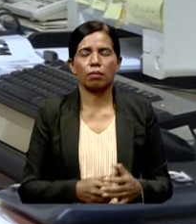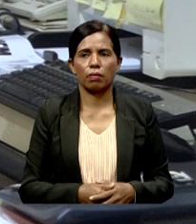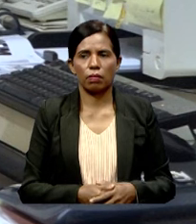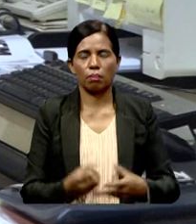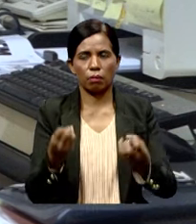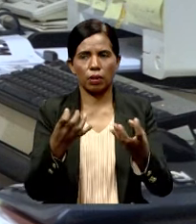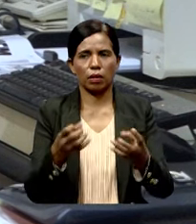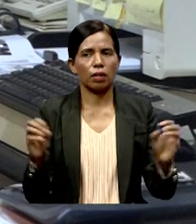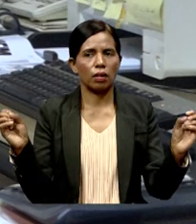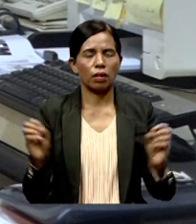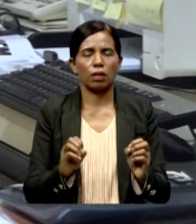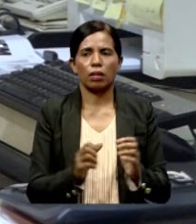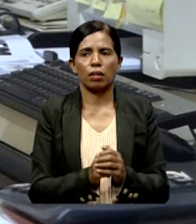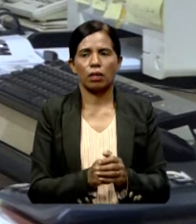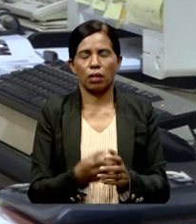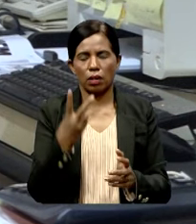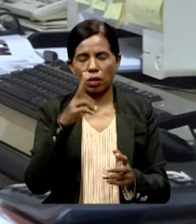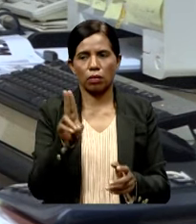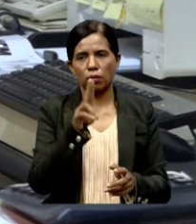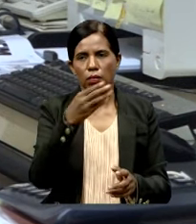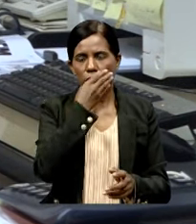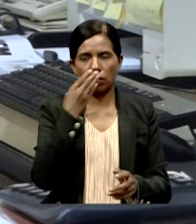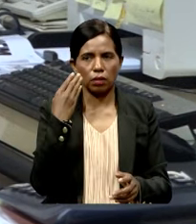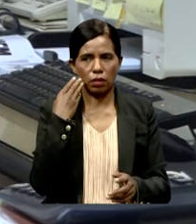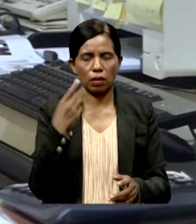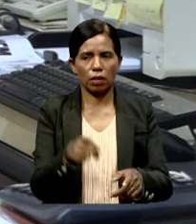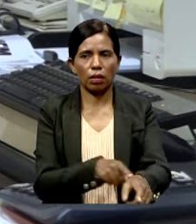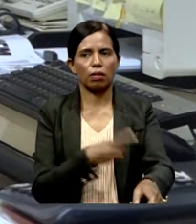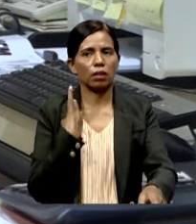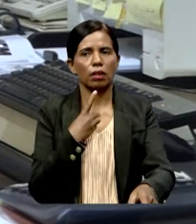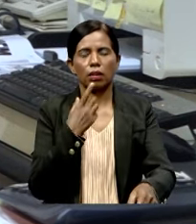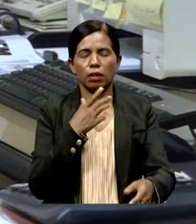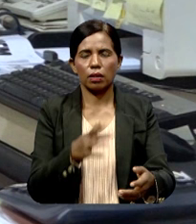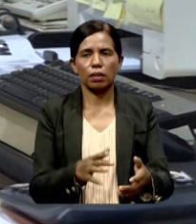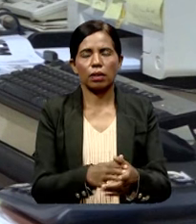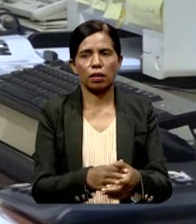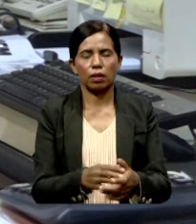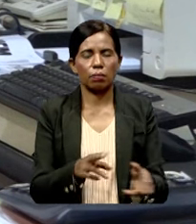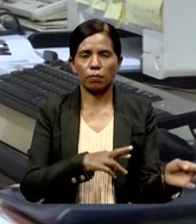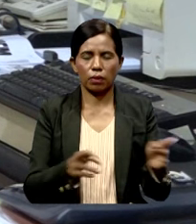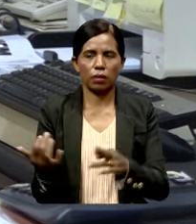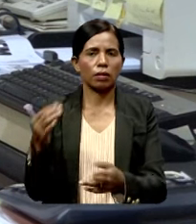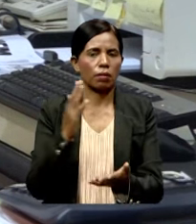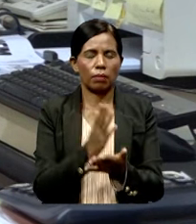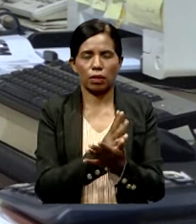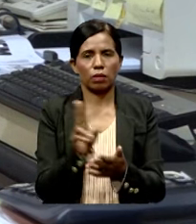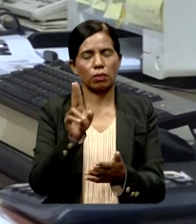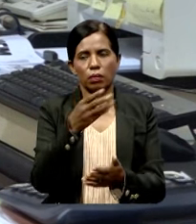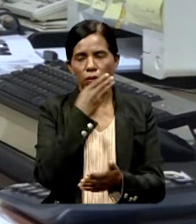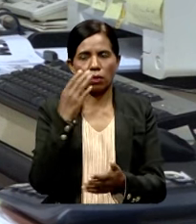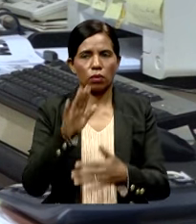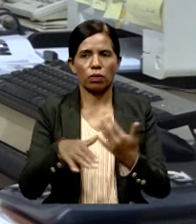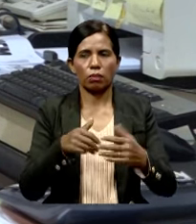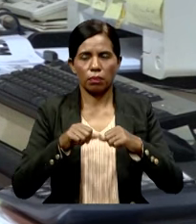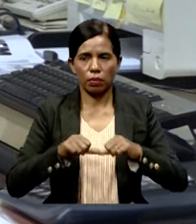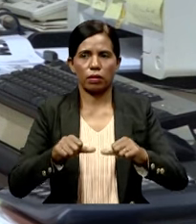que lá dumbe, habituado a máscara, né? Então quando usa máscara, clio, ele está sente lá dia, nem ver pronto, tira. Mas graças a Deus, botou tudo lá